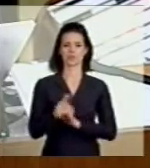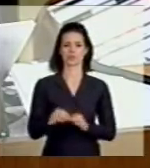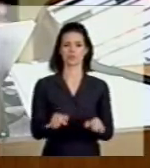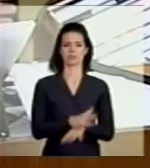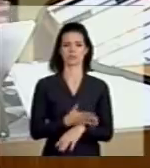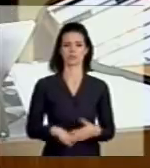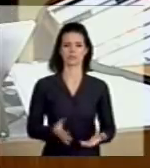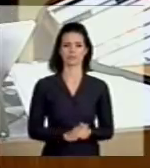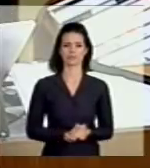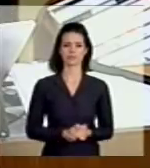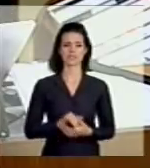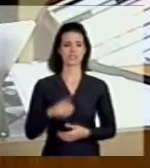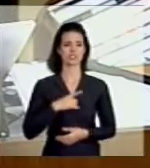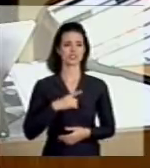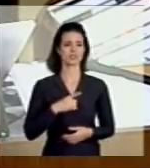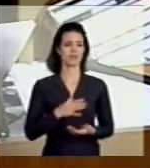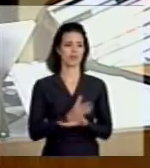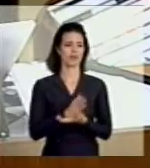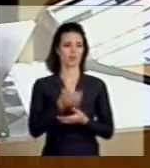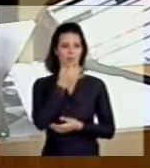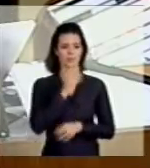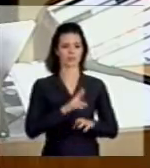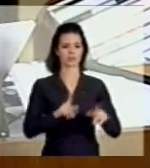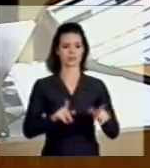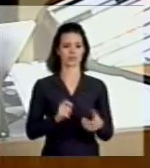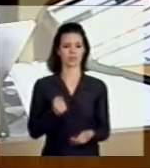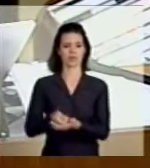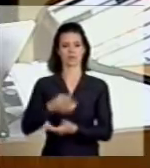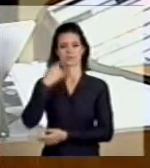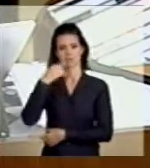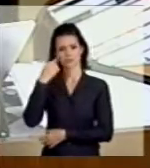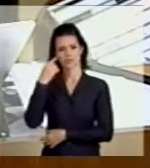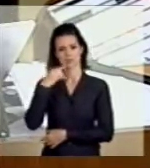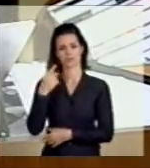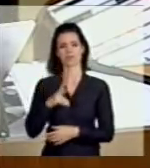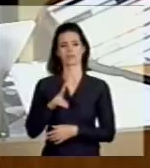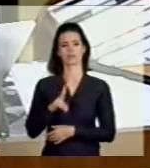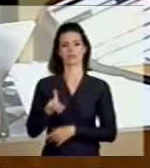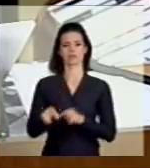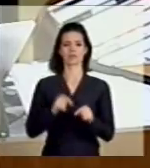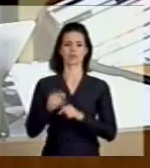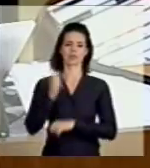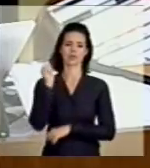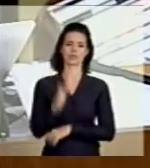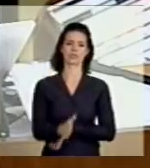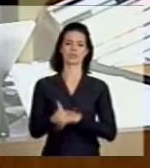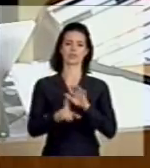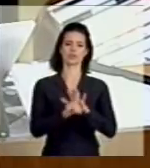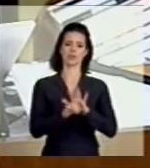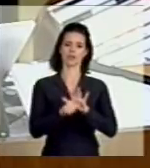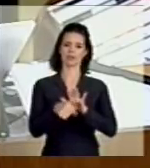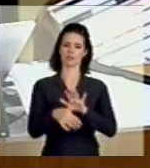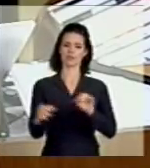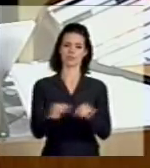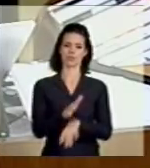alguma controvérsia relativamente a honorários advocatícios, isso será remetido para a legislação específica